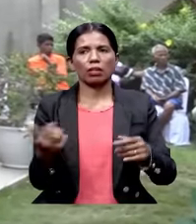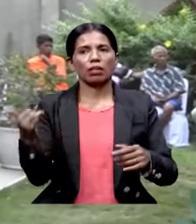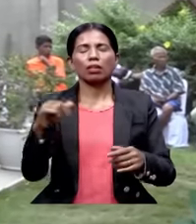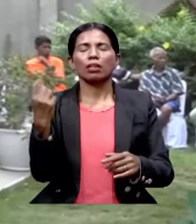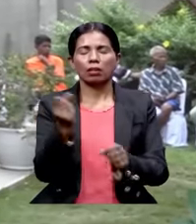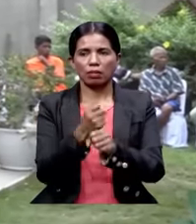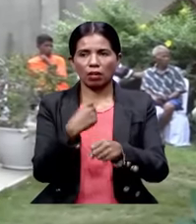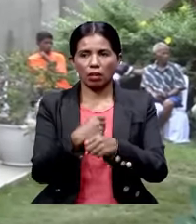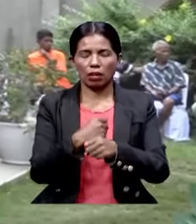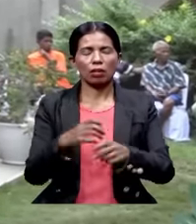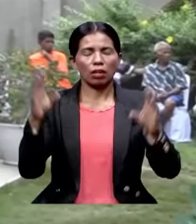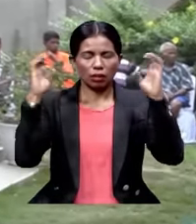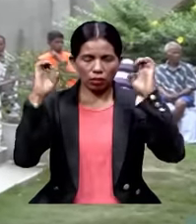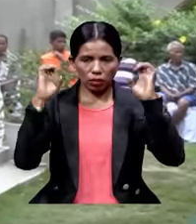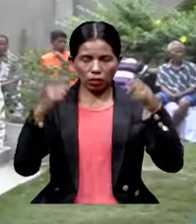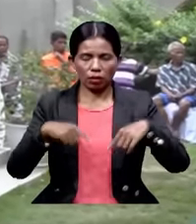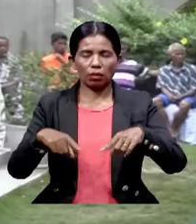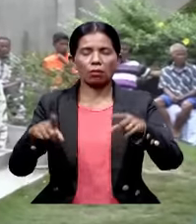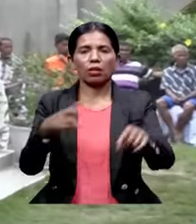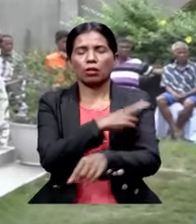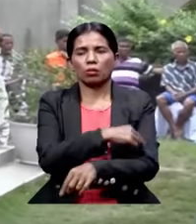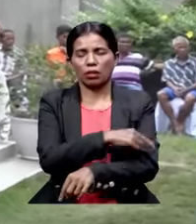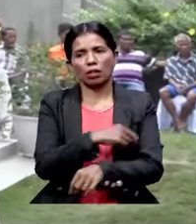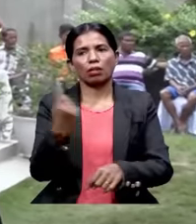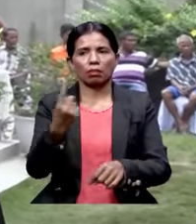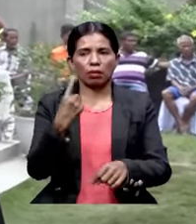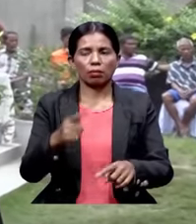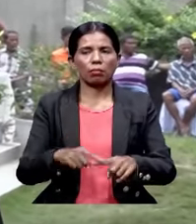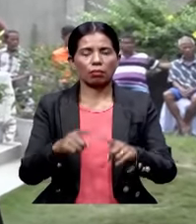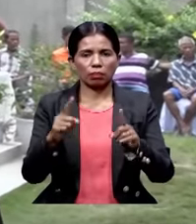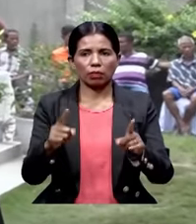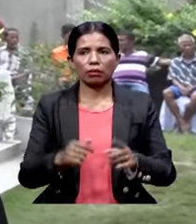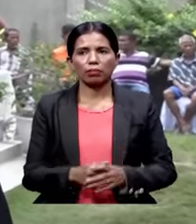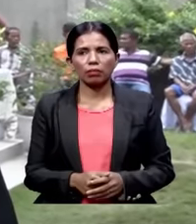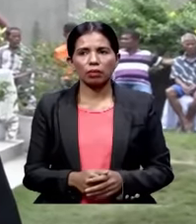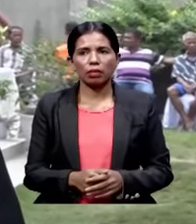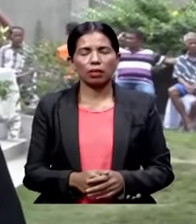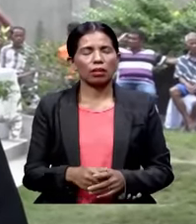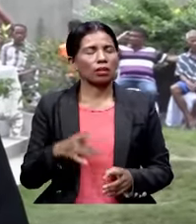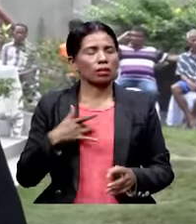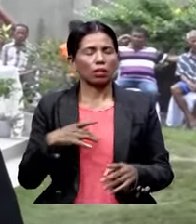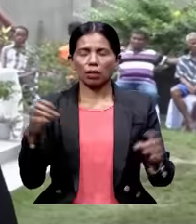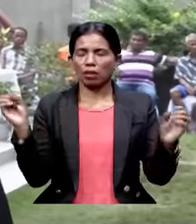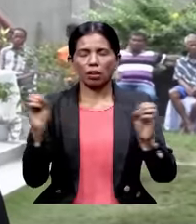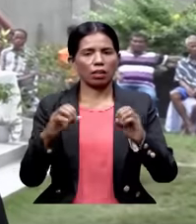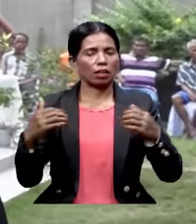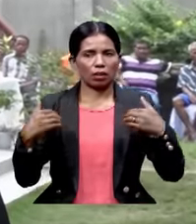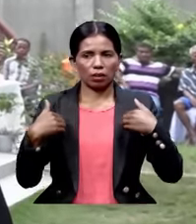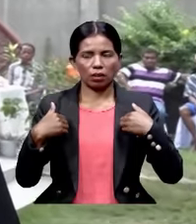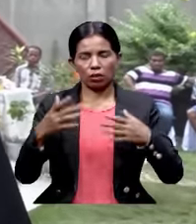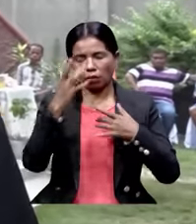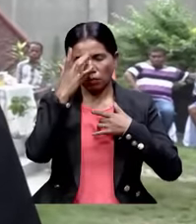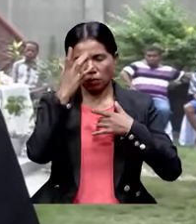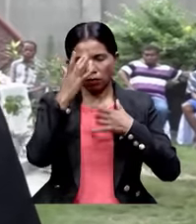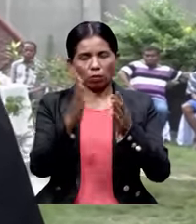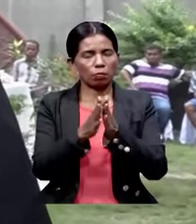halo exercicio no tratamento rutina. Sempre halo, neve nia senti la ia buatira maka nesa mora sofre